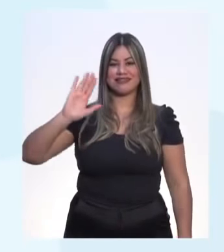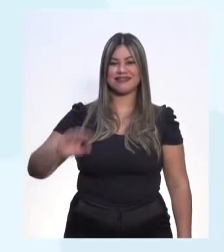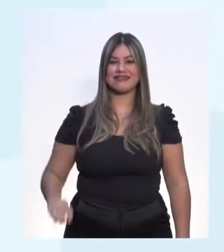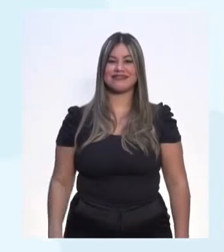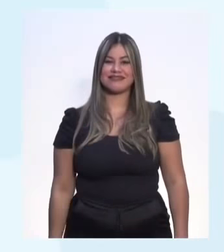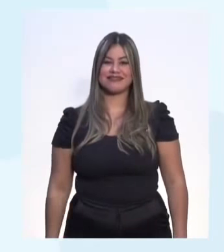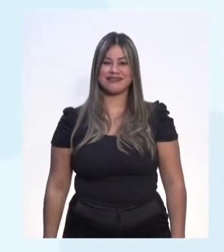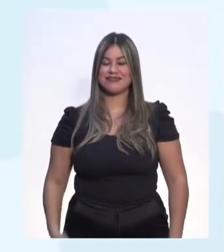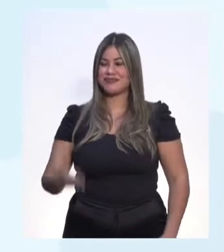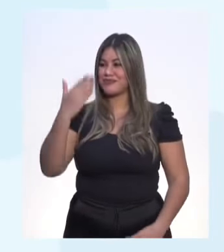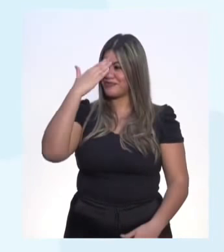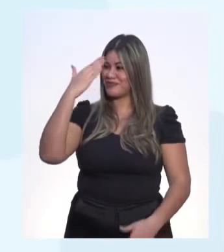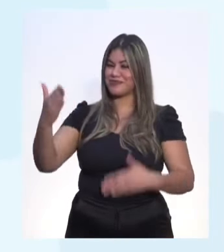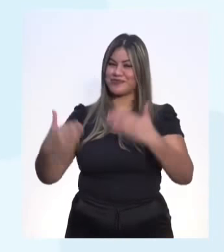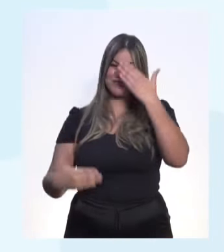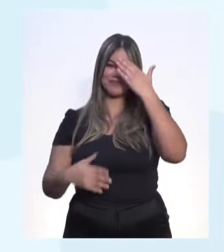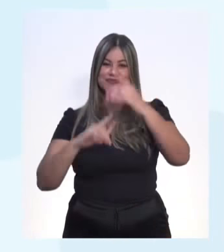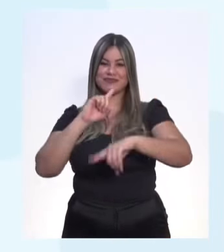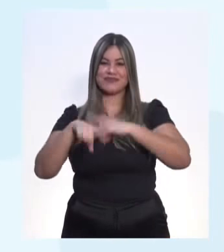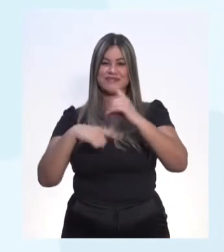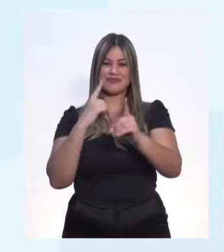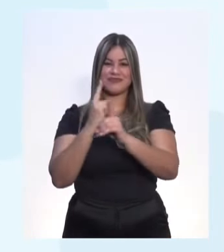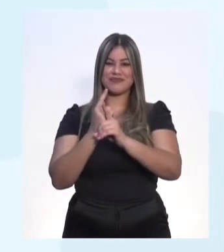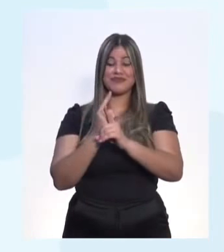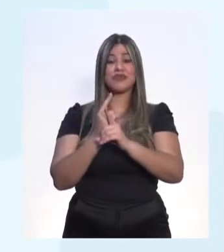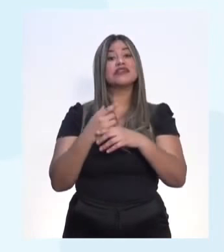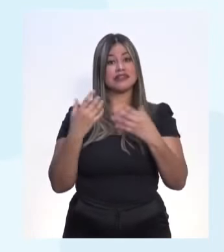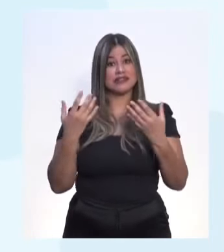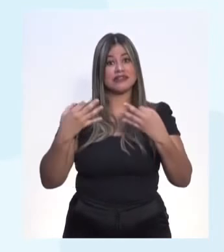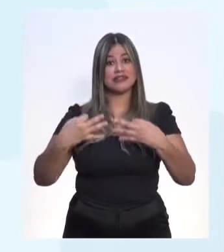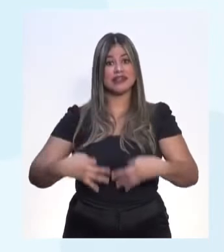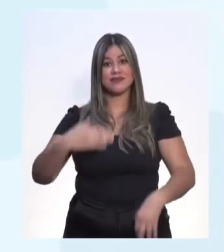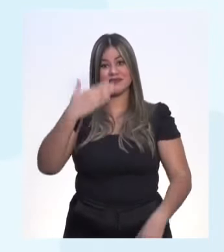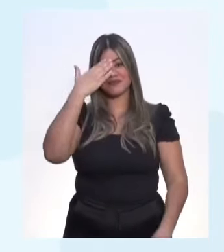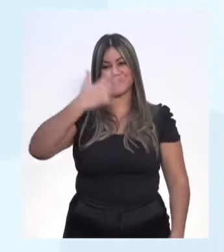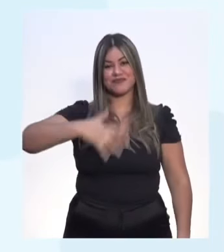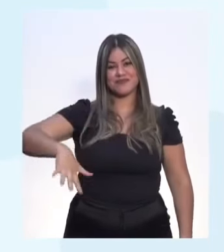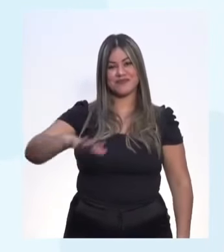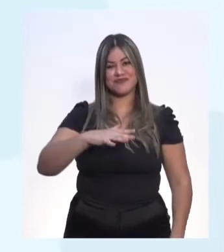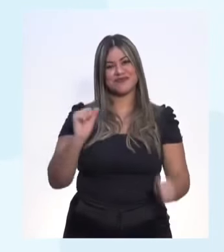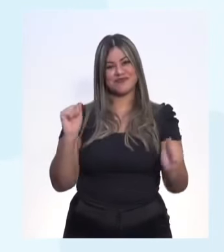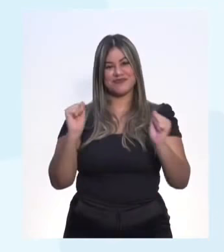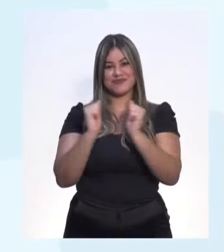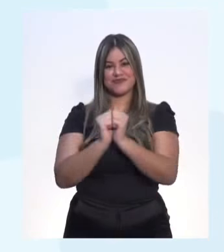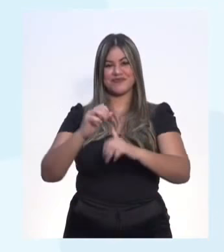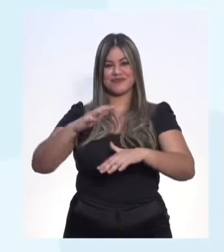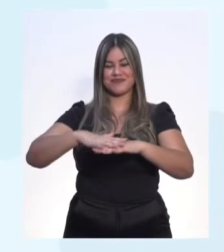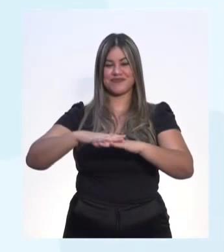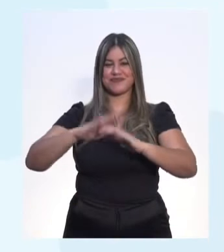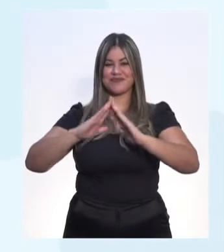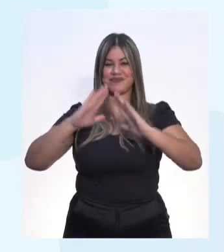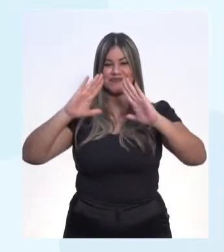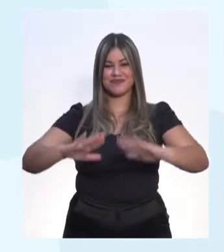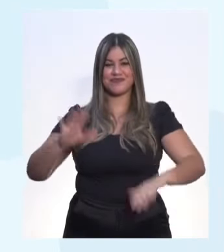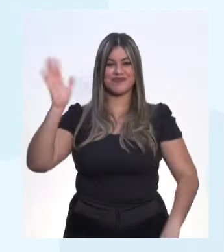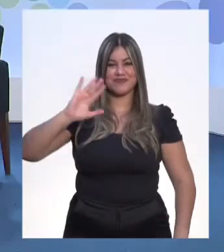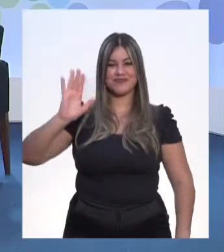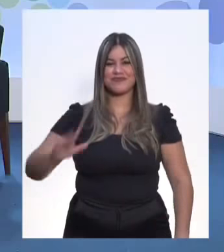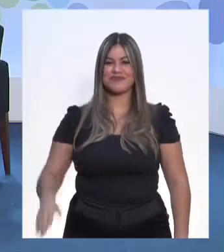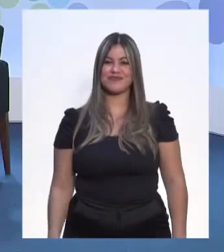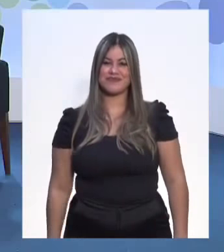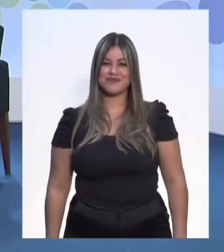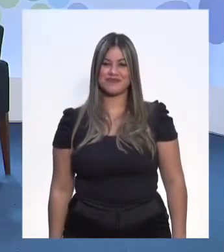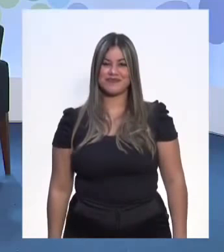próxima para vocês olha o Jonas Obrigadão até a próxima aí e claro Muito obrigado a todos por participarem no matemática em casa tchau